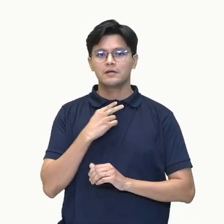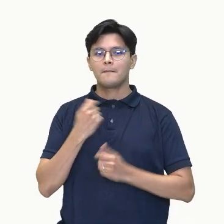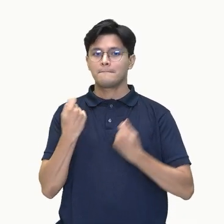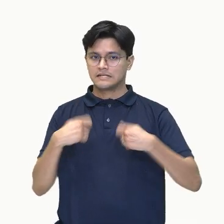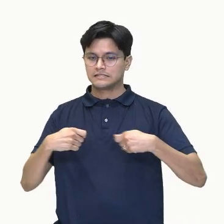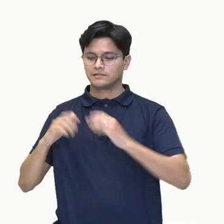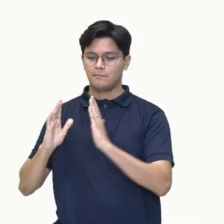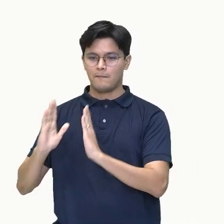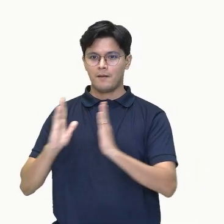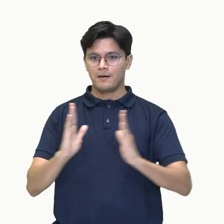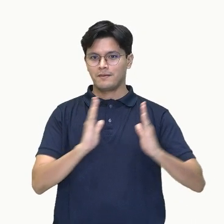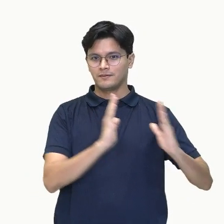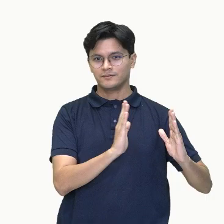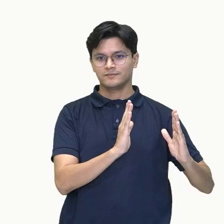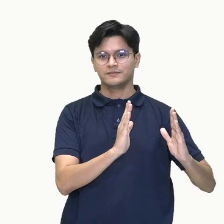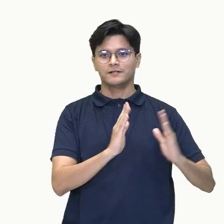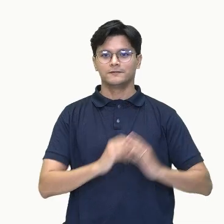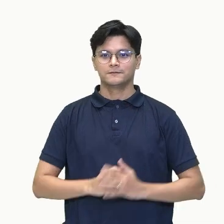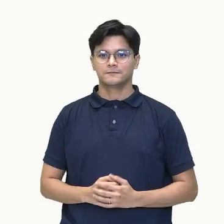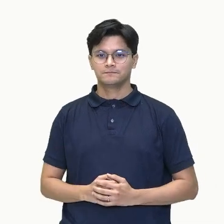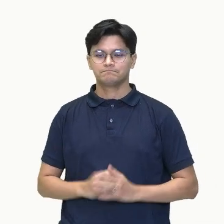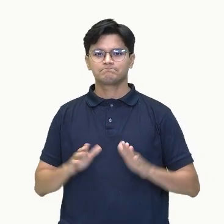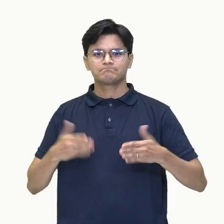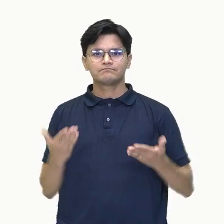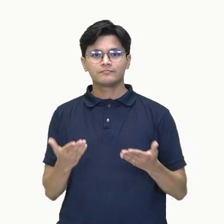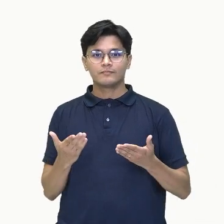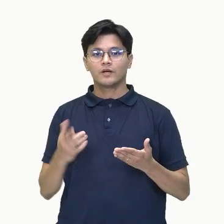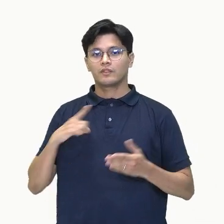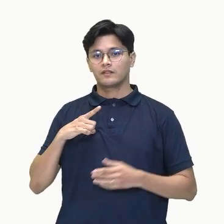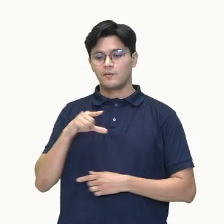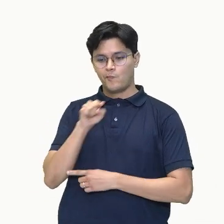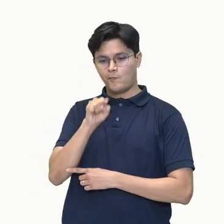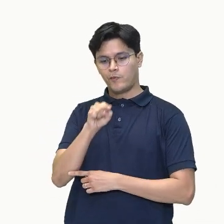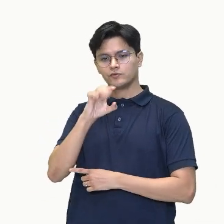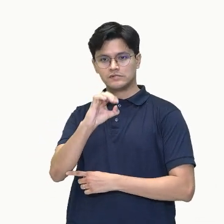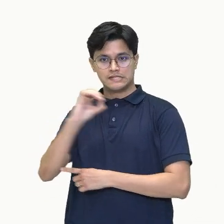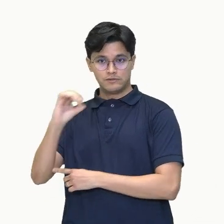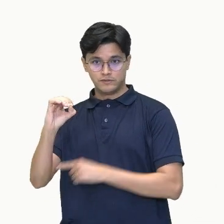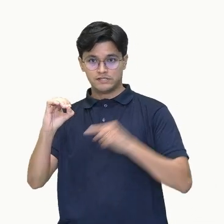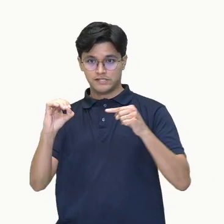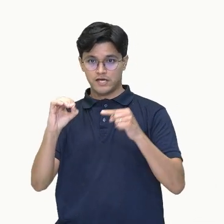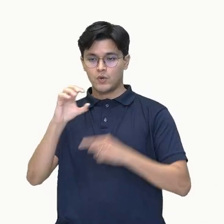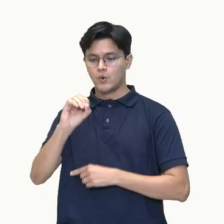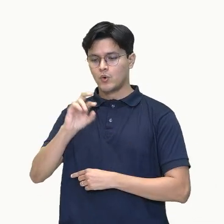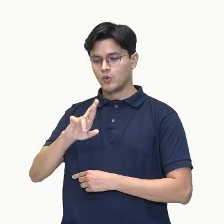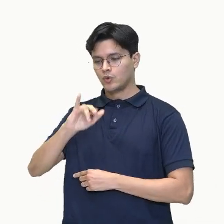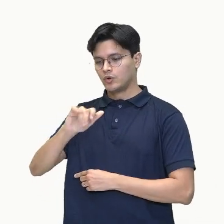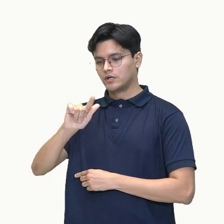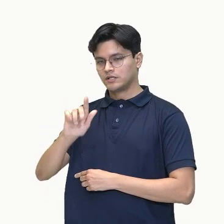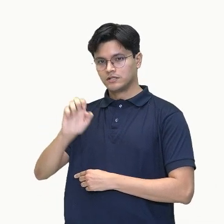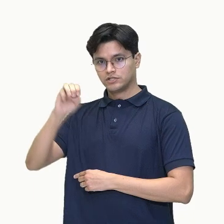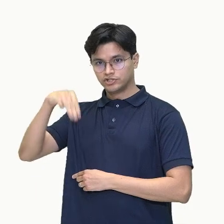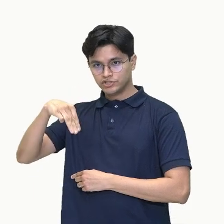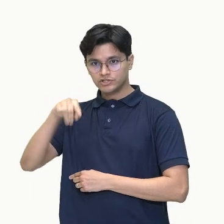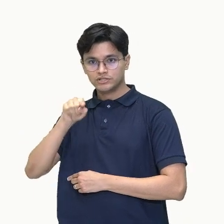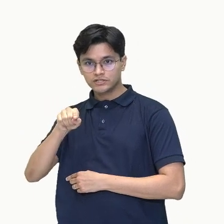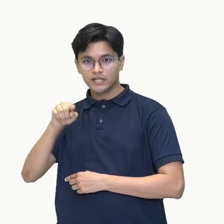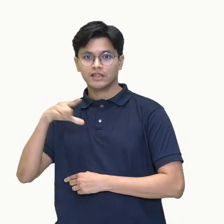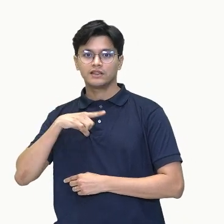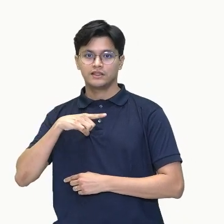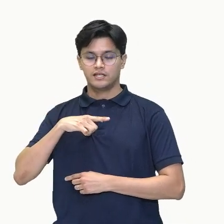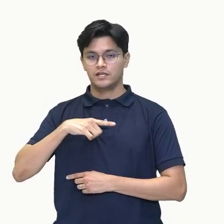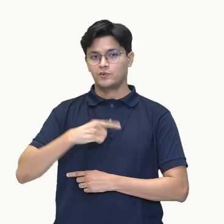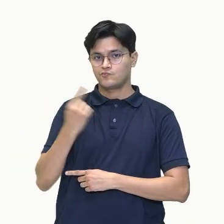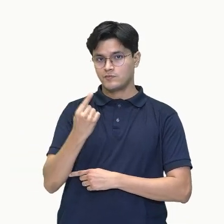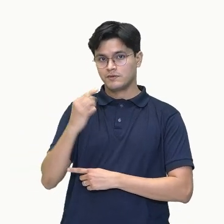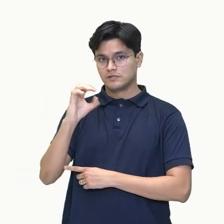tudo bem? Então, na origem, que é representado pelo ponto 0, 0, o primeiro 0 se refere ao eixo X e o segundo 0